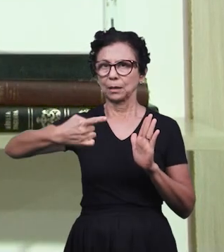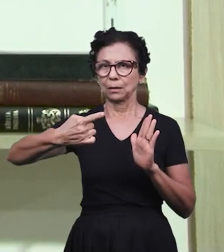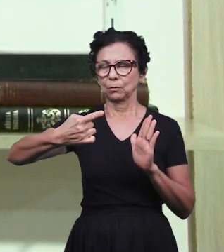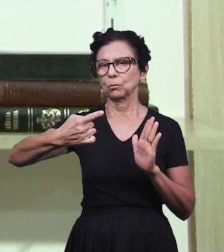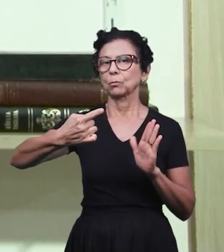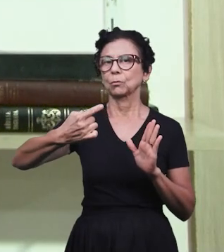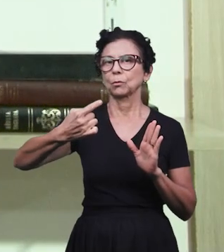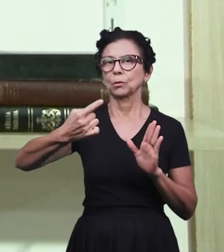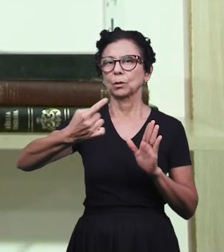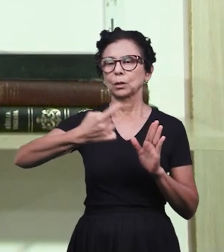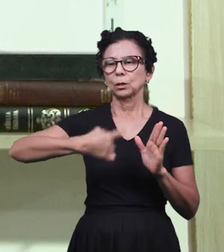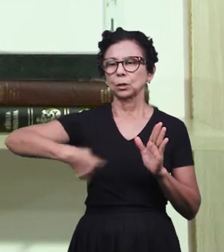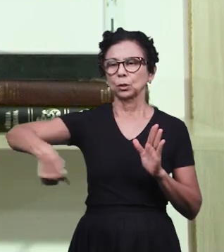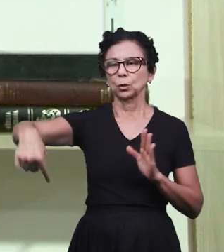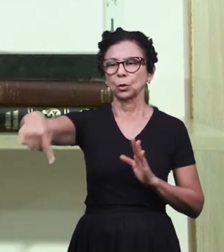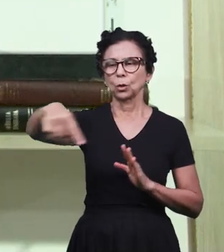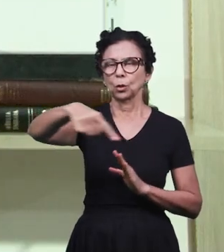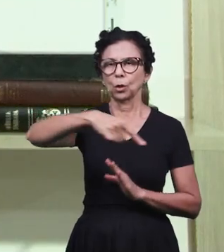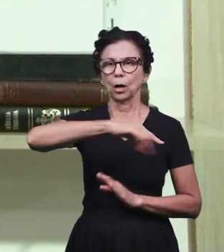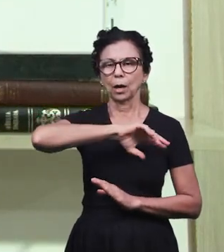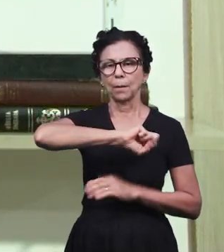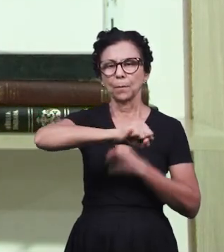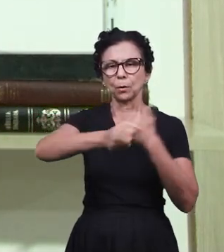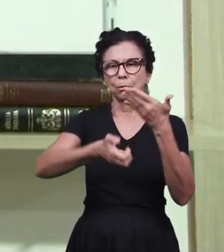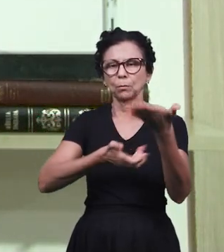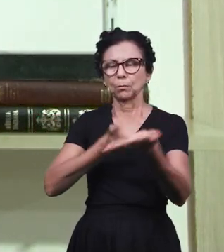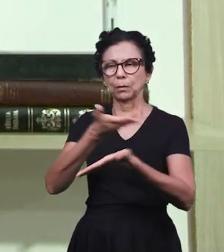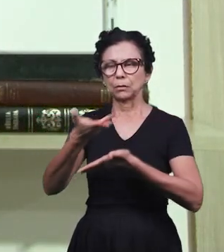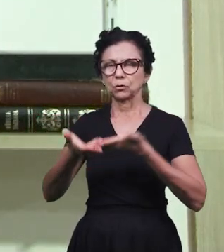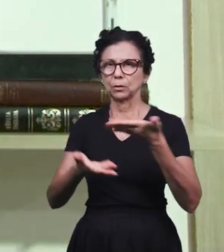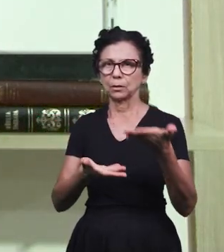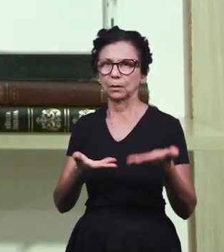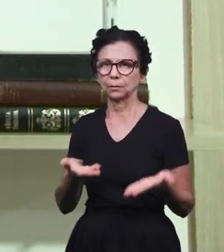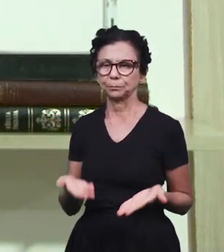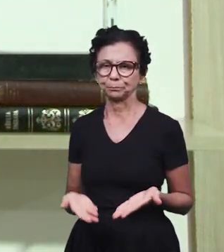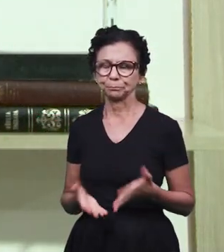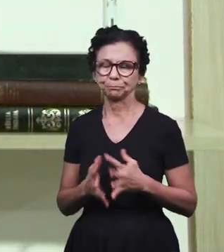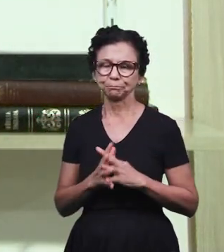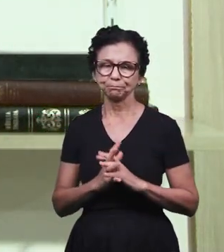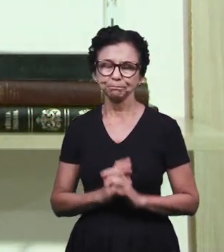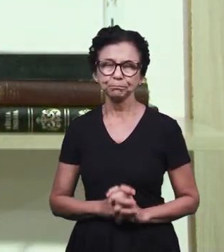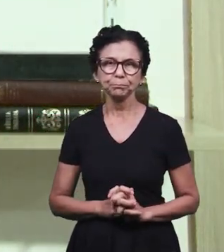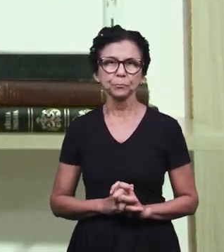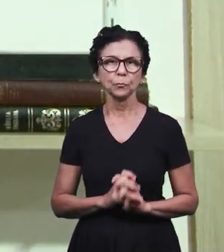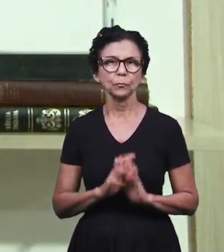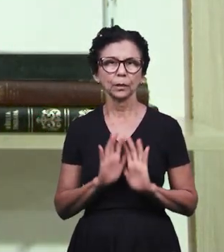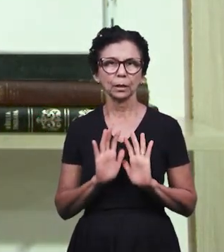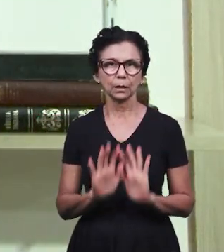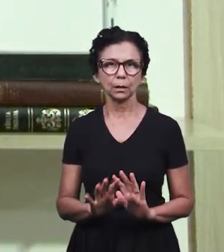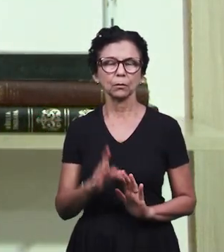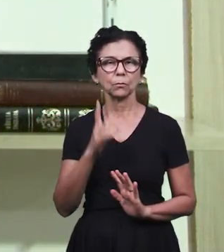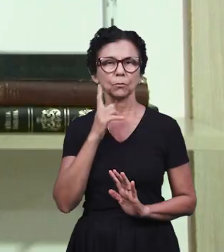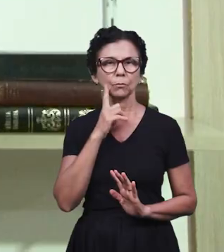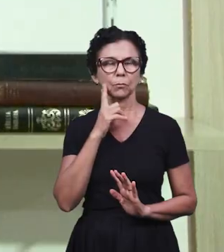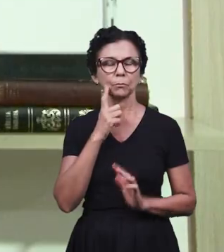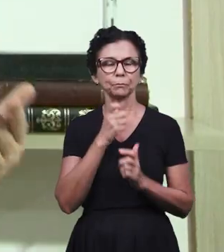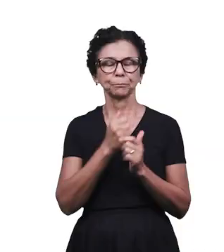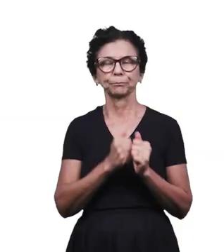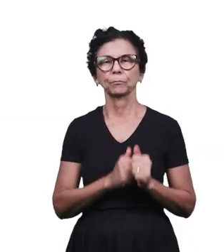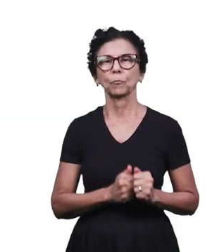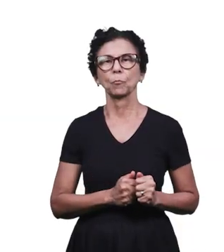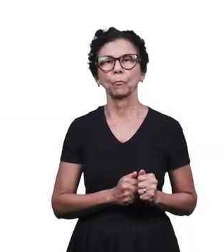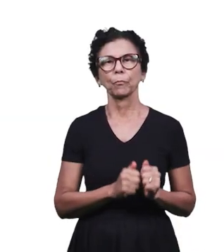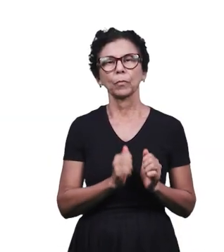sim ser melhorado através do conhecimento. Então vamos dividir o acolhimento em algumas fases.